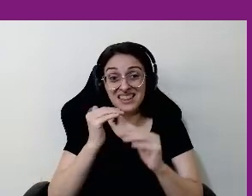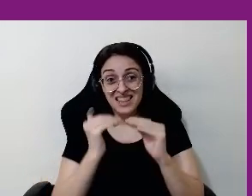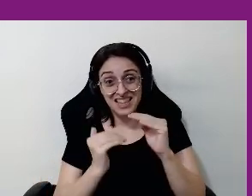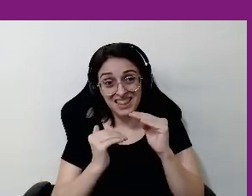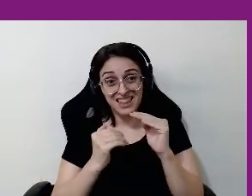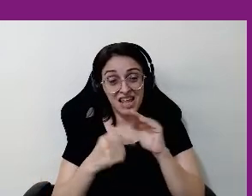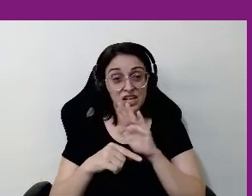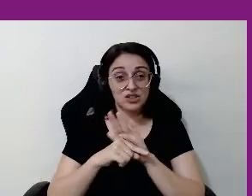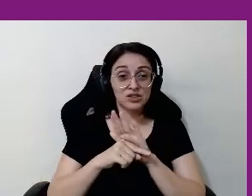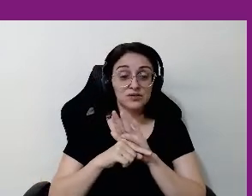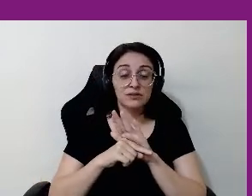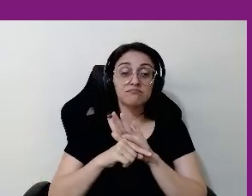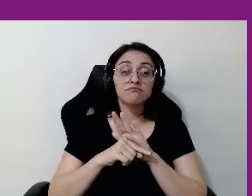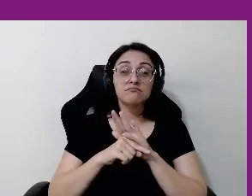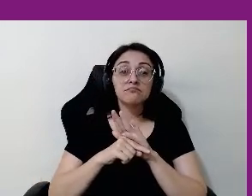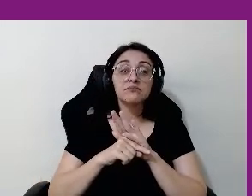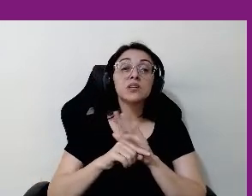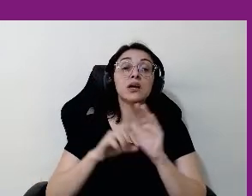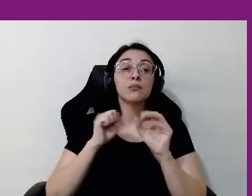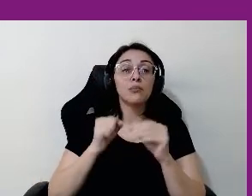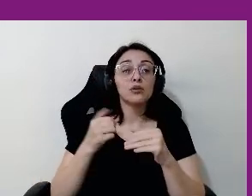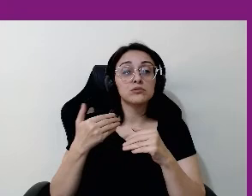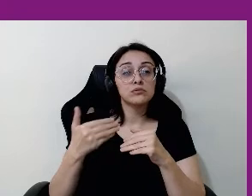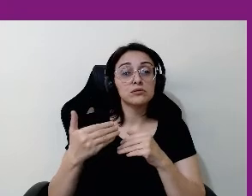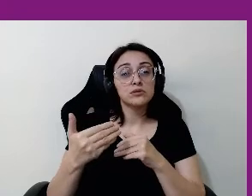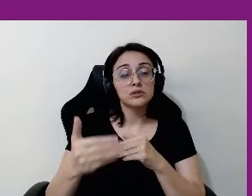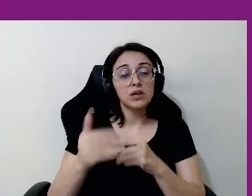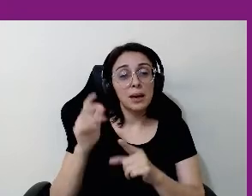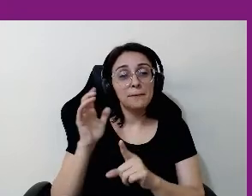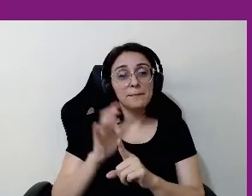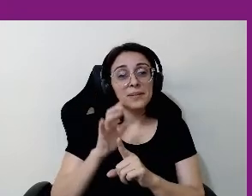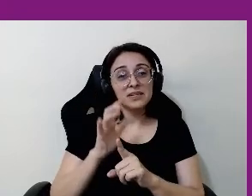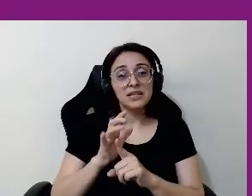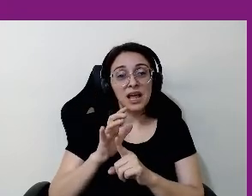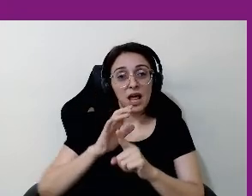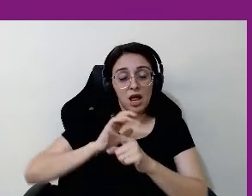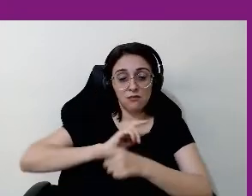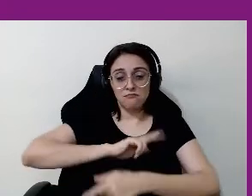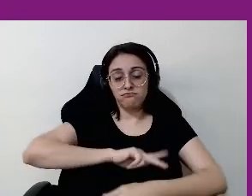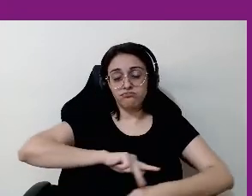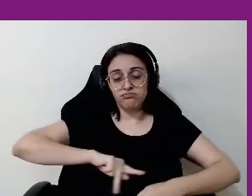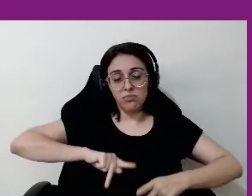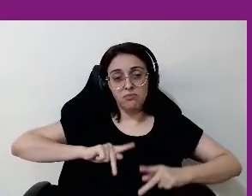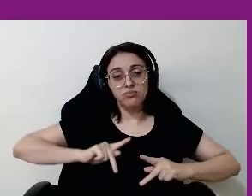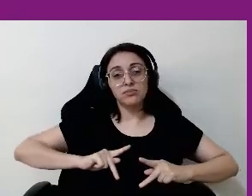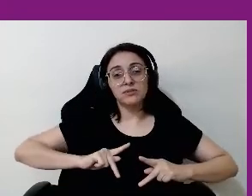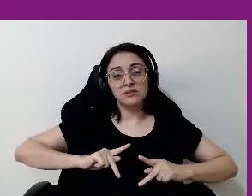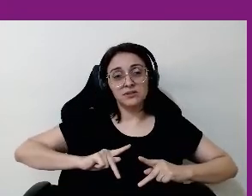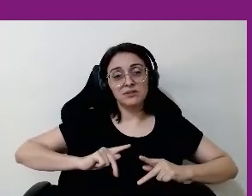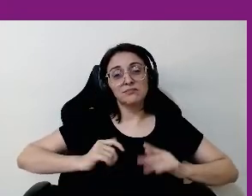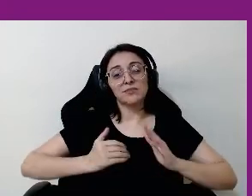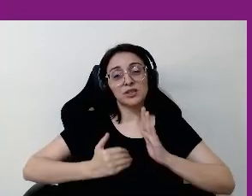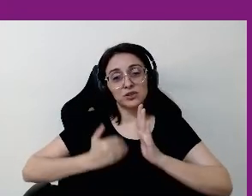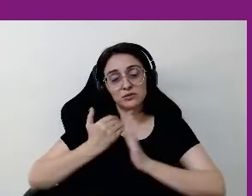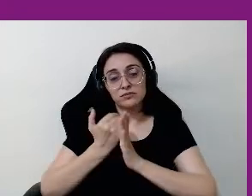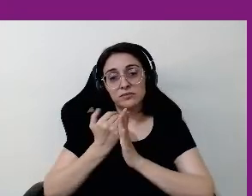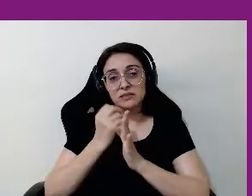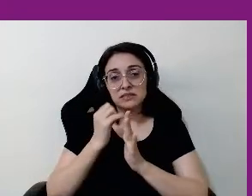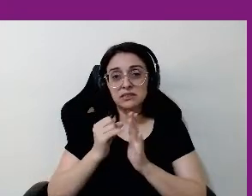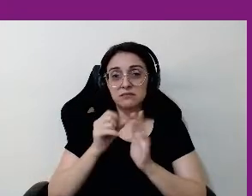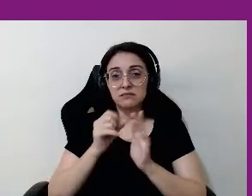negativa, a gente pode gerar uma pressão transpulmonar, aí sim, efetivamente maior. E quando a